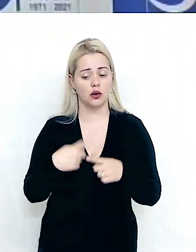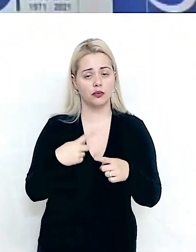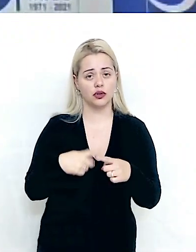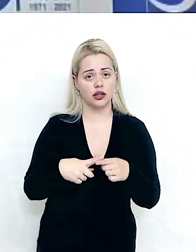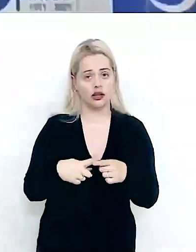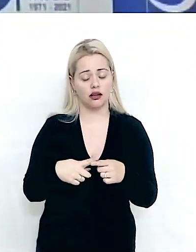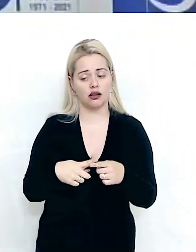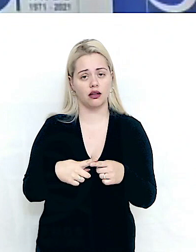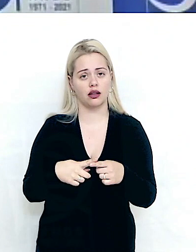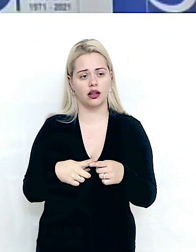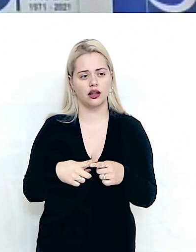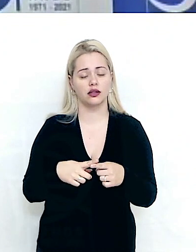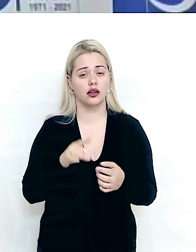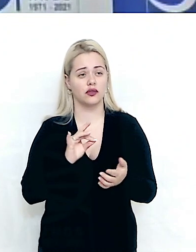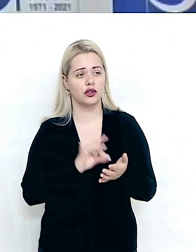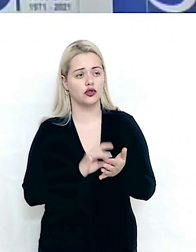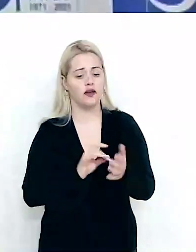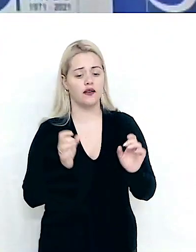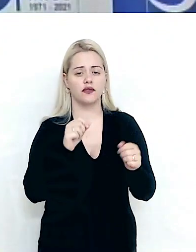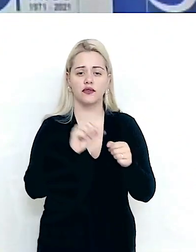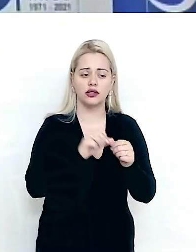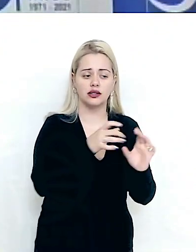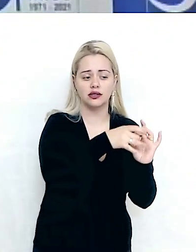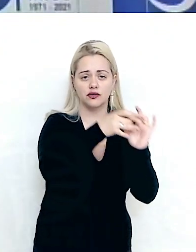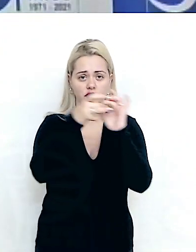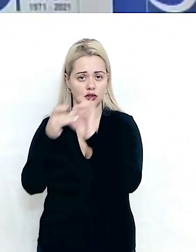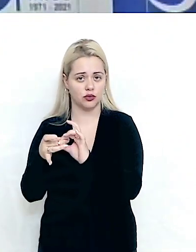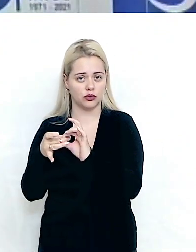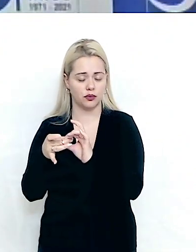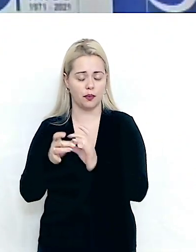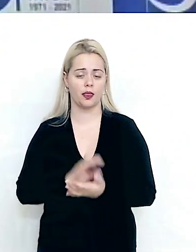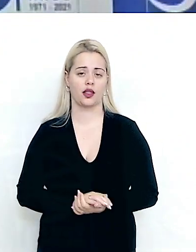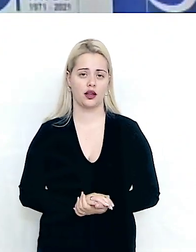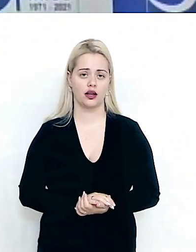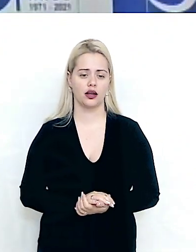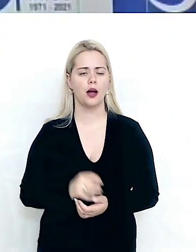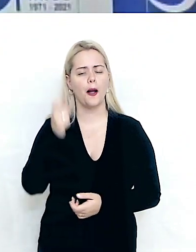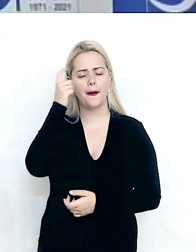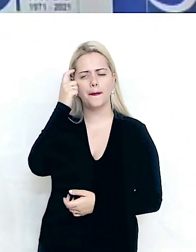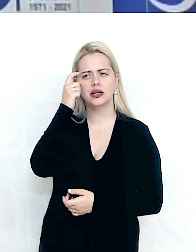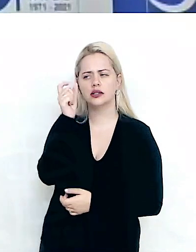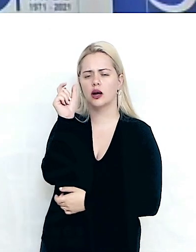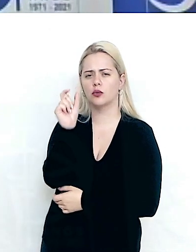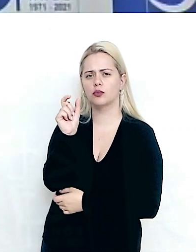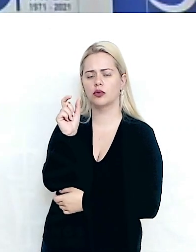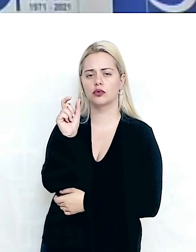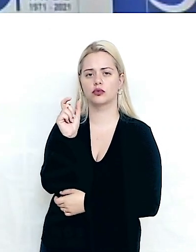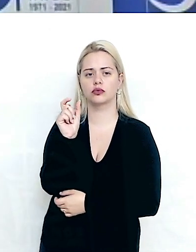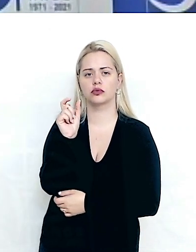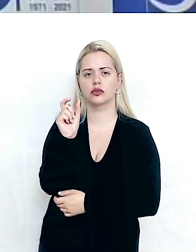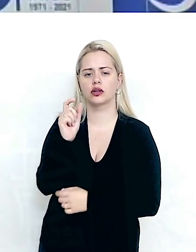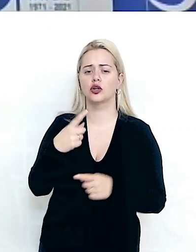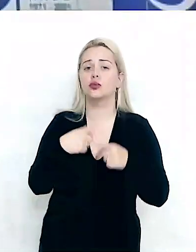Porque seria legítimo fazer esse vínculo? E aí vem nós temos que começar a pensar um pouco